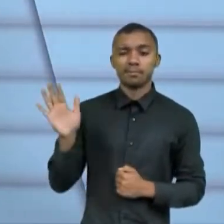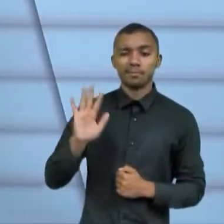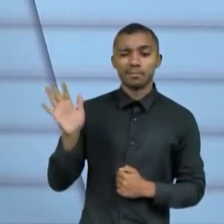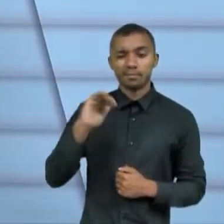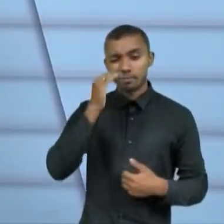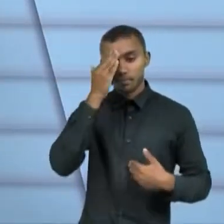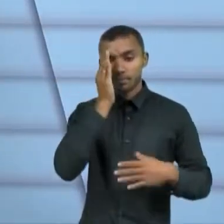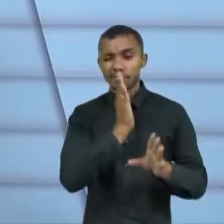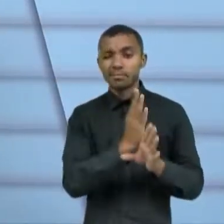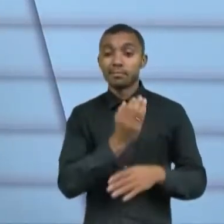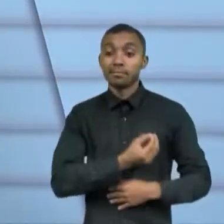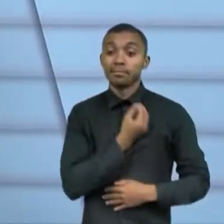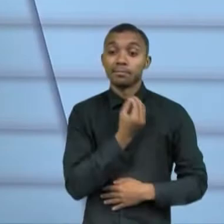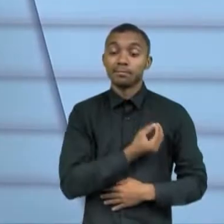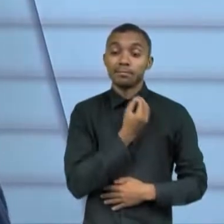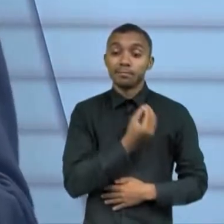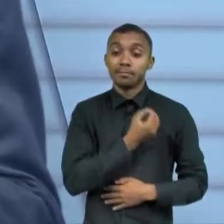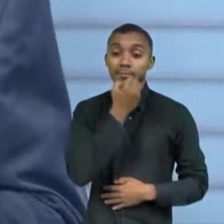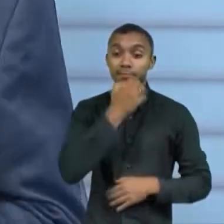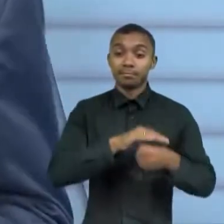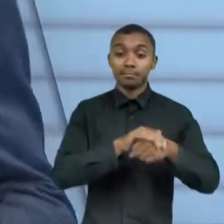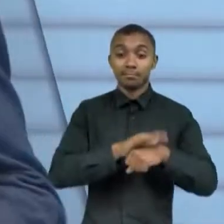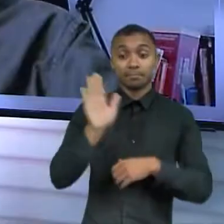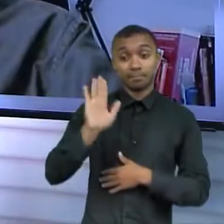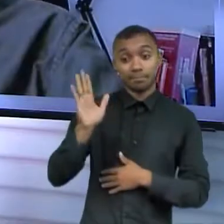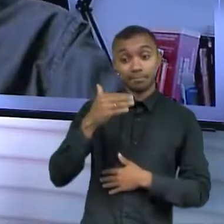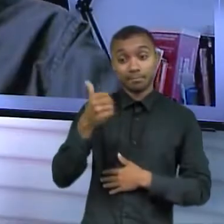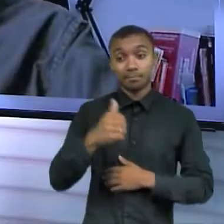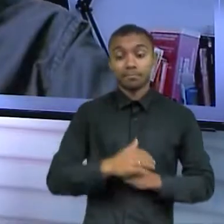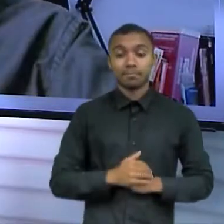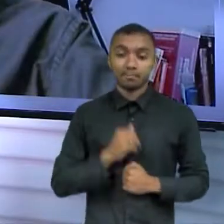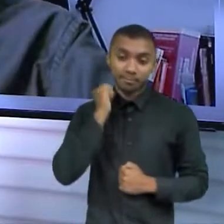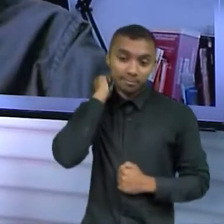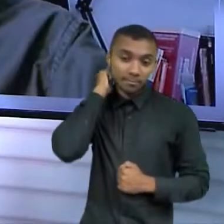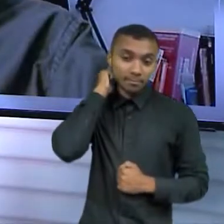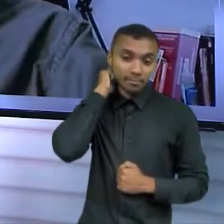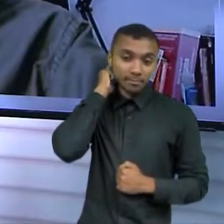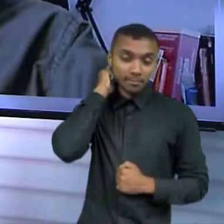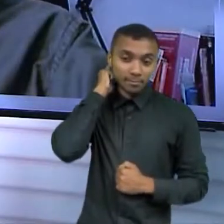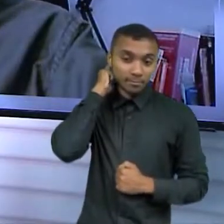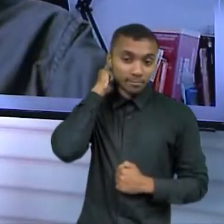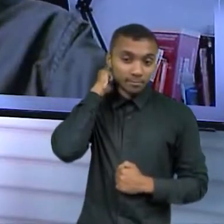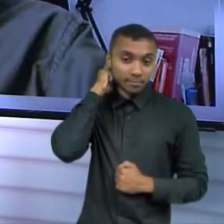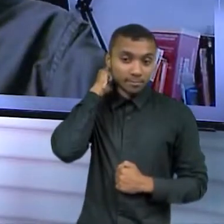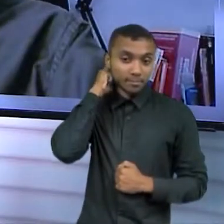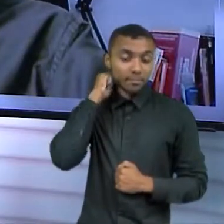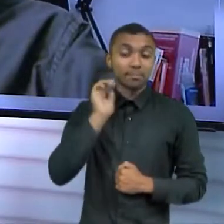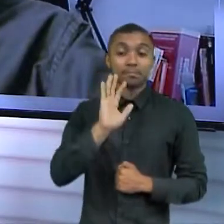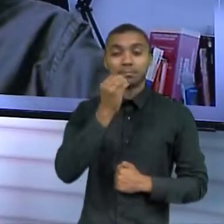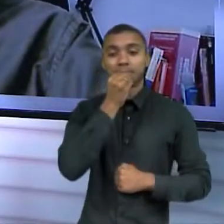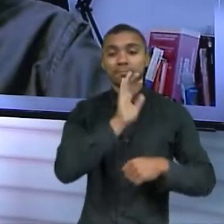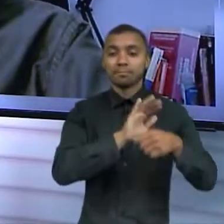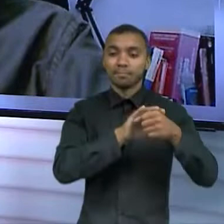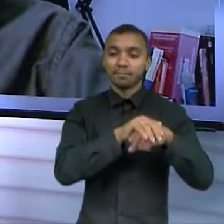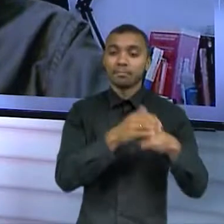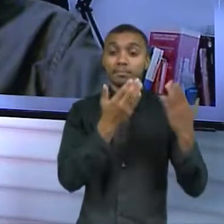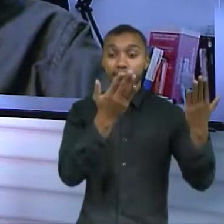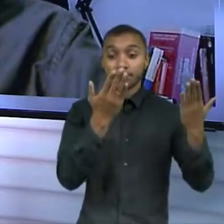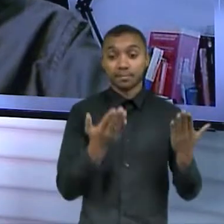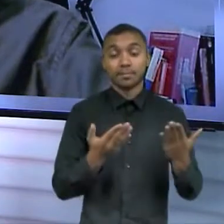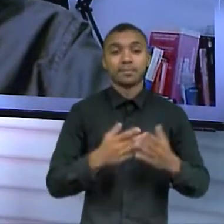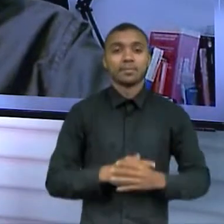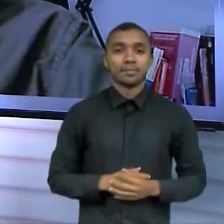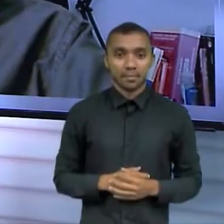muito obrigado por estar aqui no programa. Muito boa noite. Tudo bem, Lira? Olá, boa noite, Renato. Um prazer enorme falar contigo. Você que